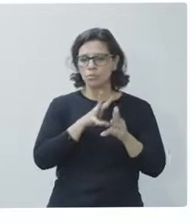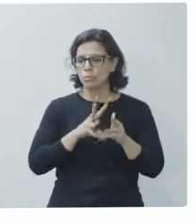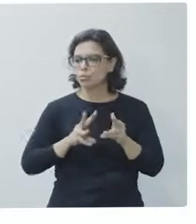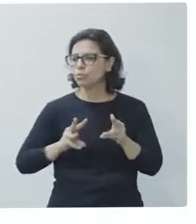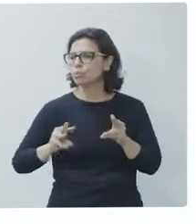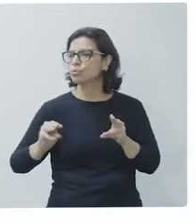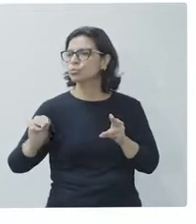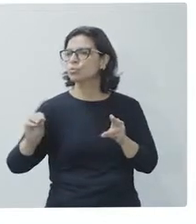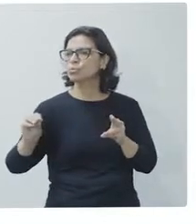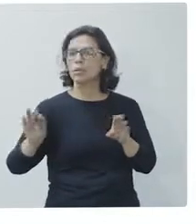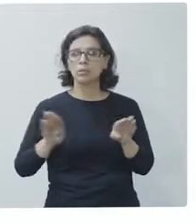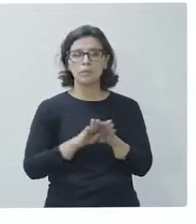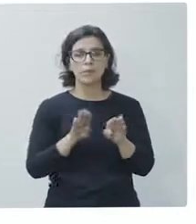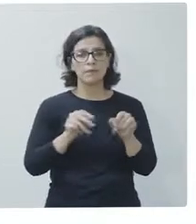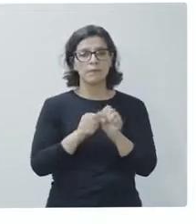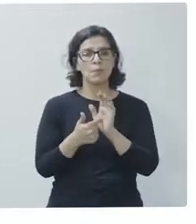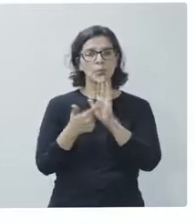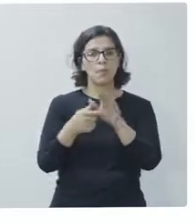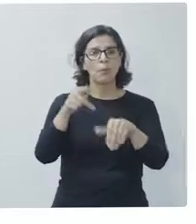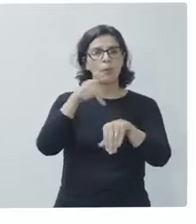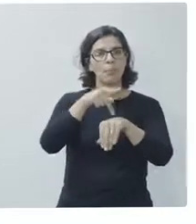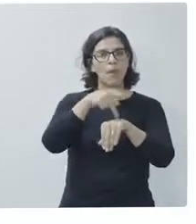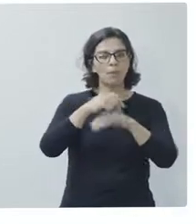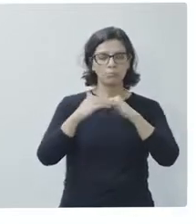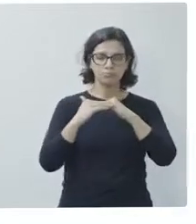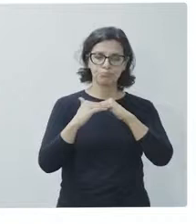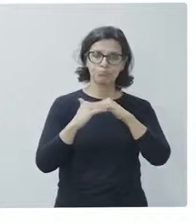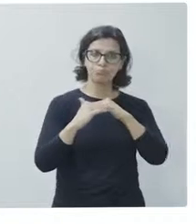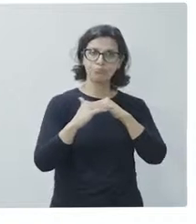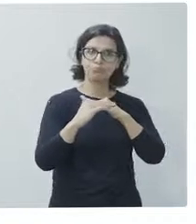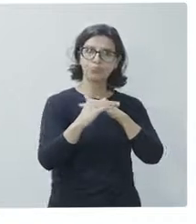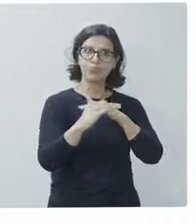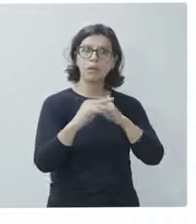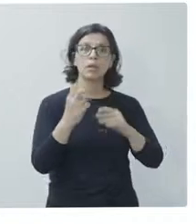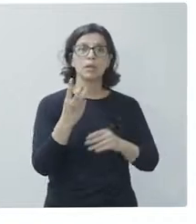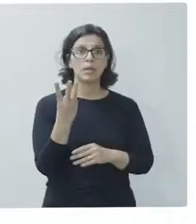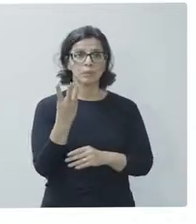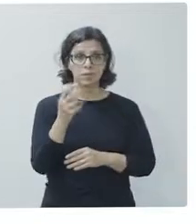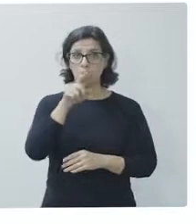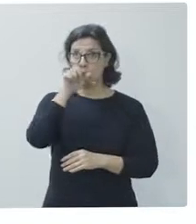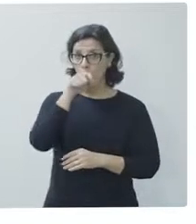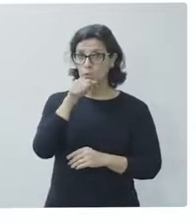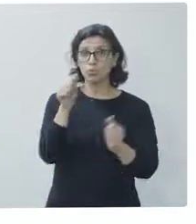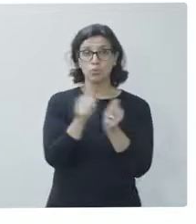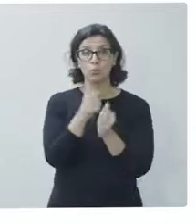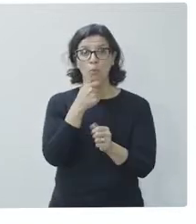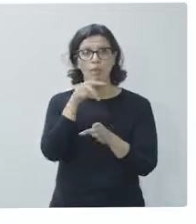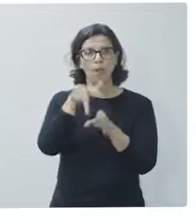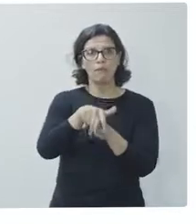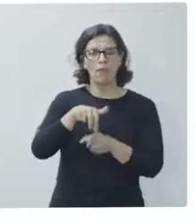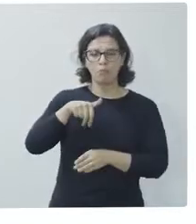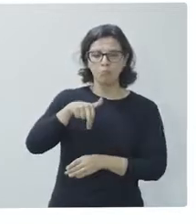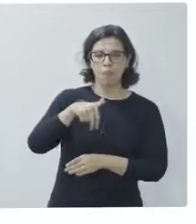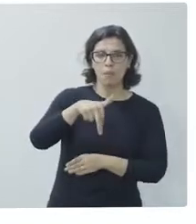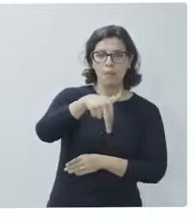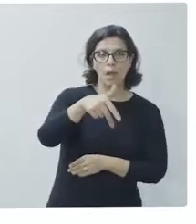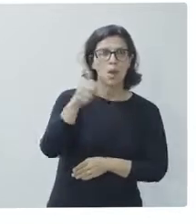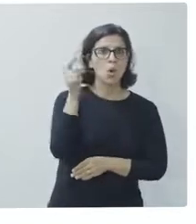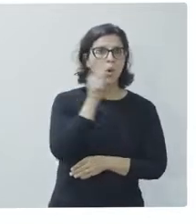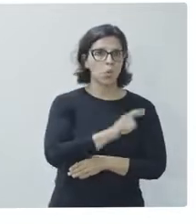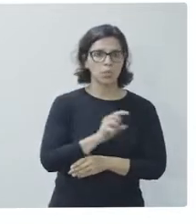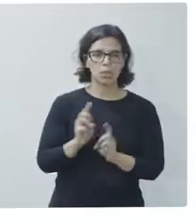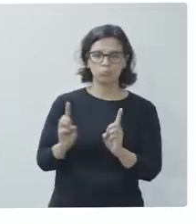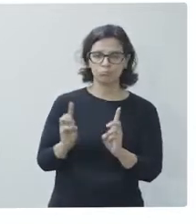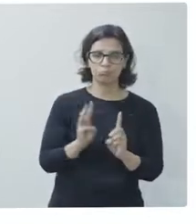para longe, deixando aparecer pedras planas, e finalmente as três bruxas e o cavaleiro puderam atravessar